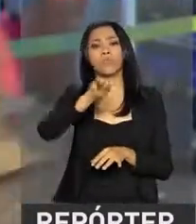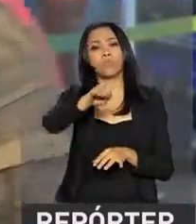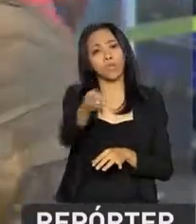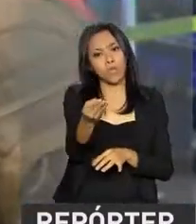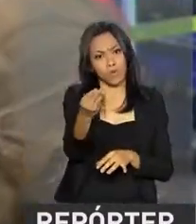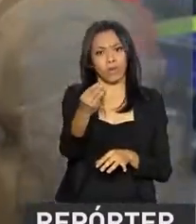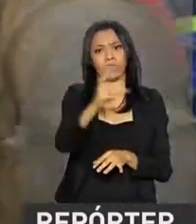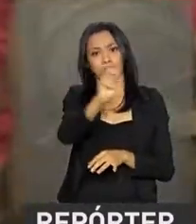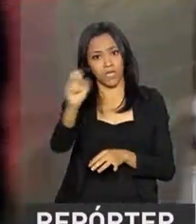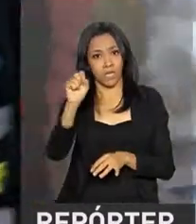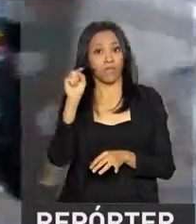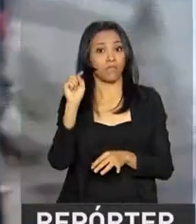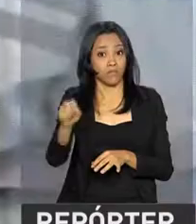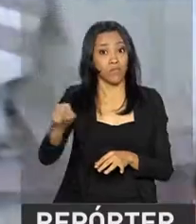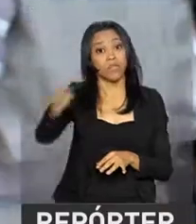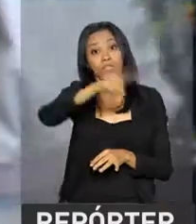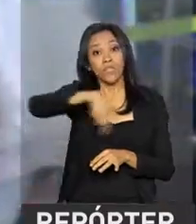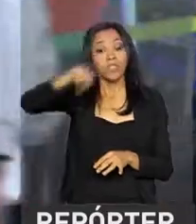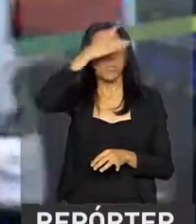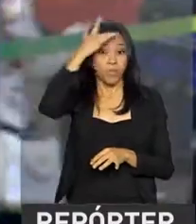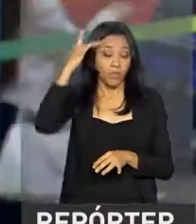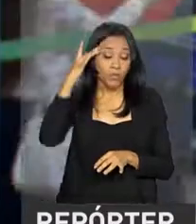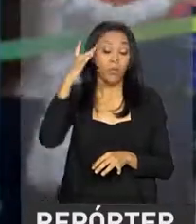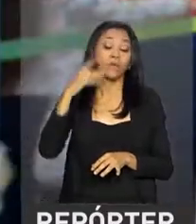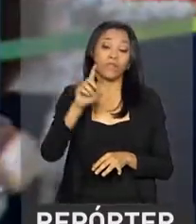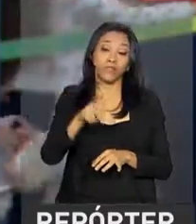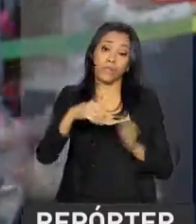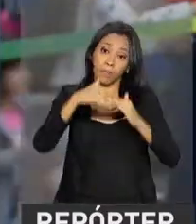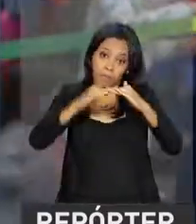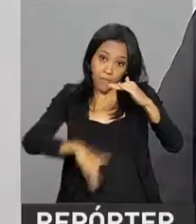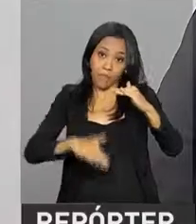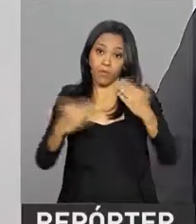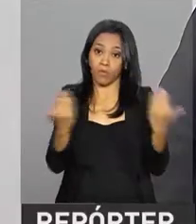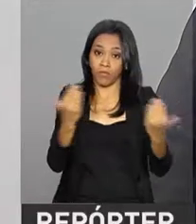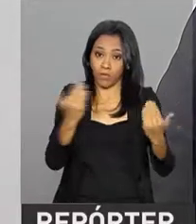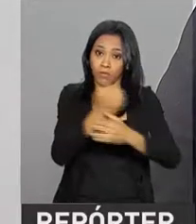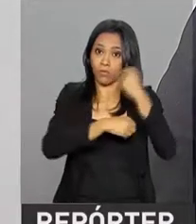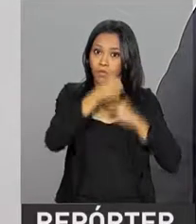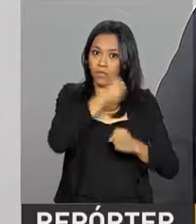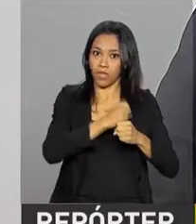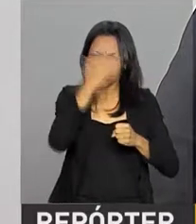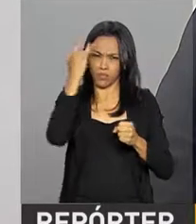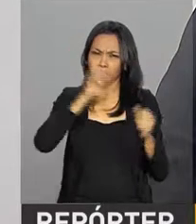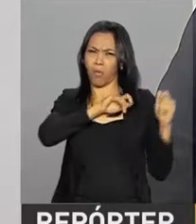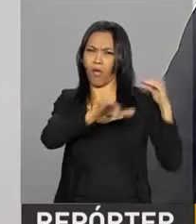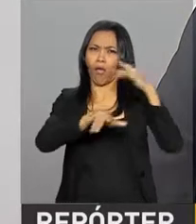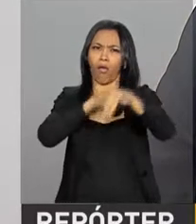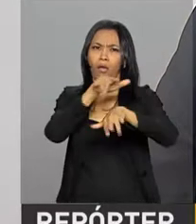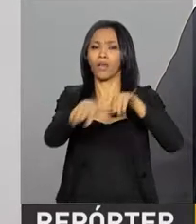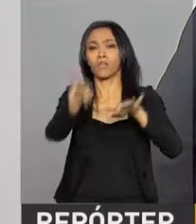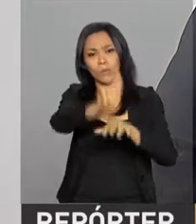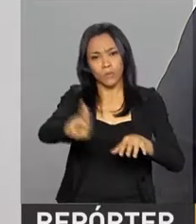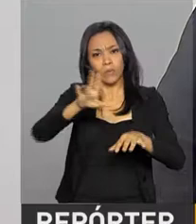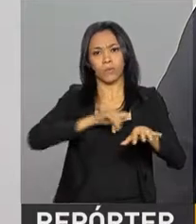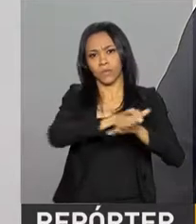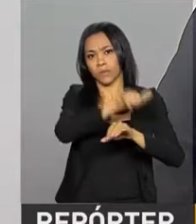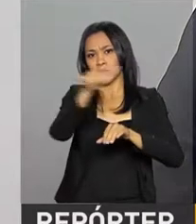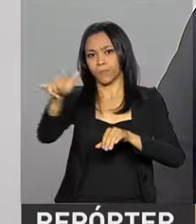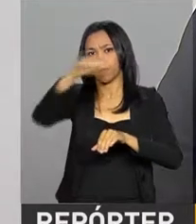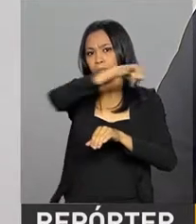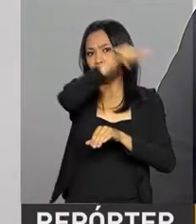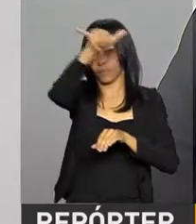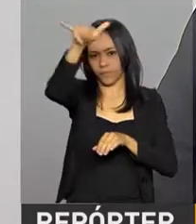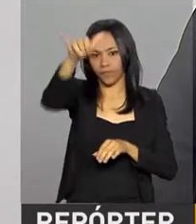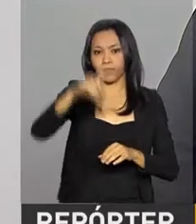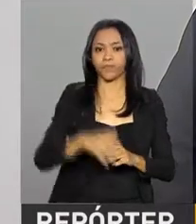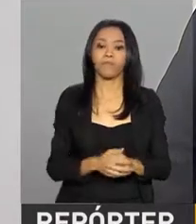pessoas, número 10% maior do que no mesmo período do ano passado. Temos aí um exército de operadores de aeroportos da ordem